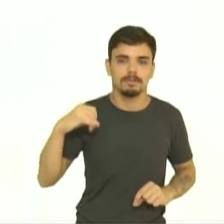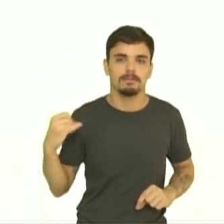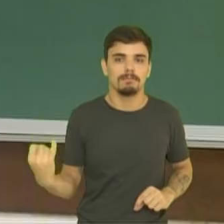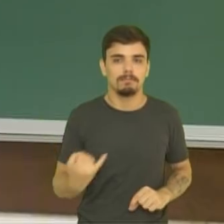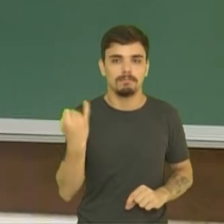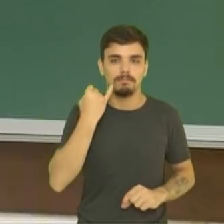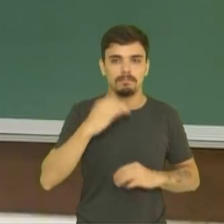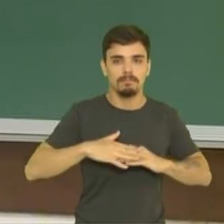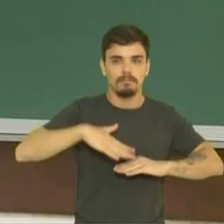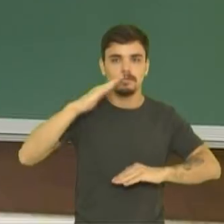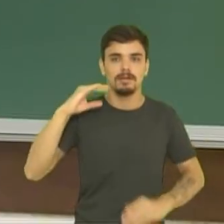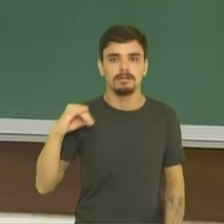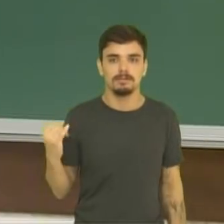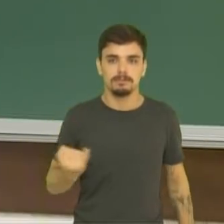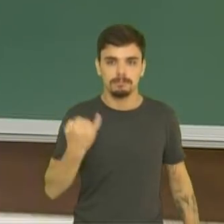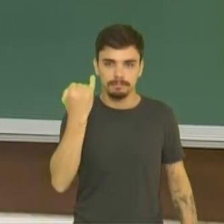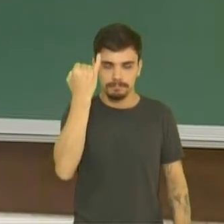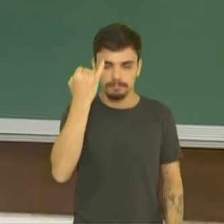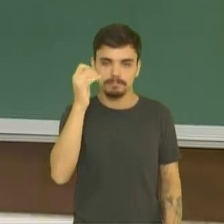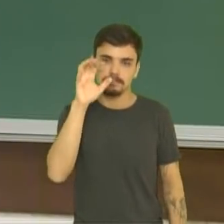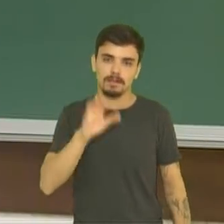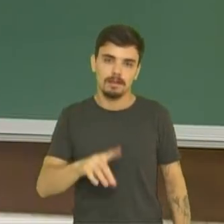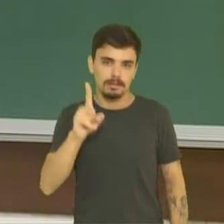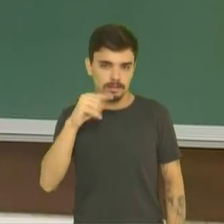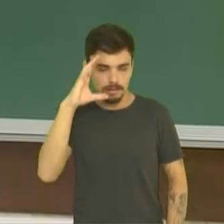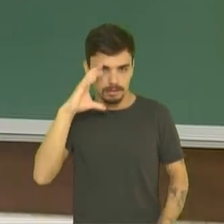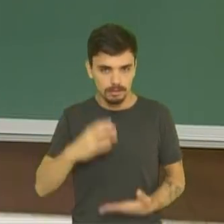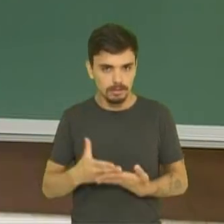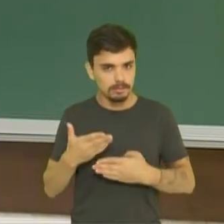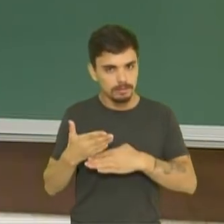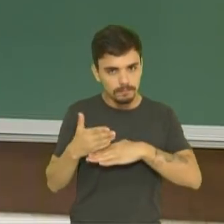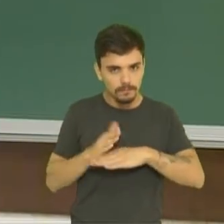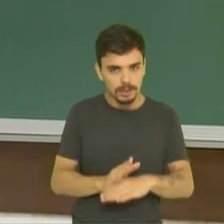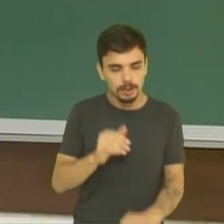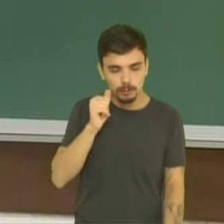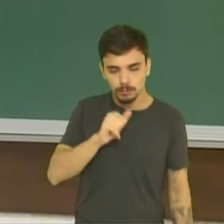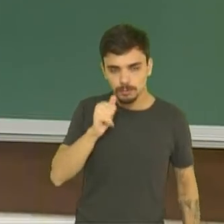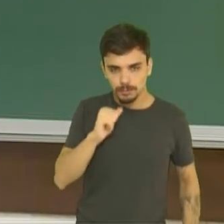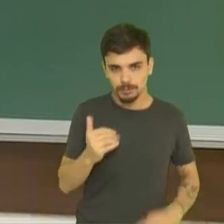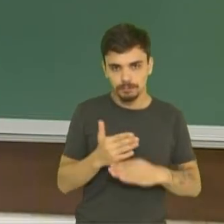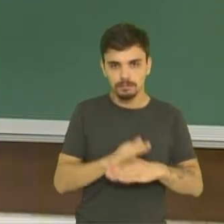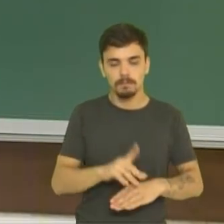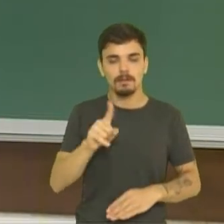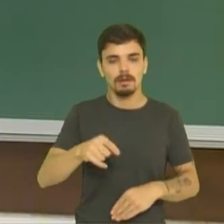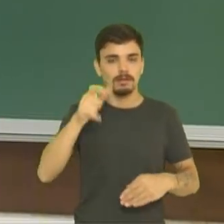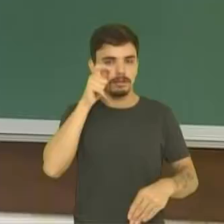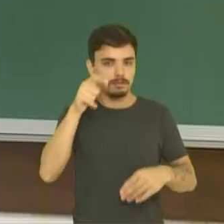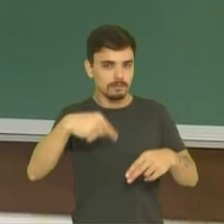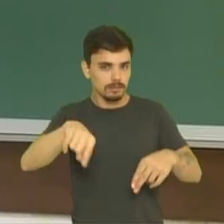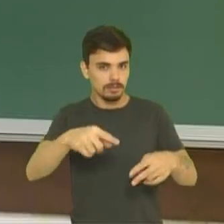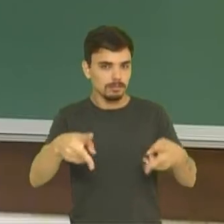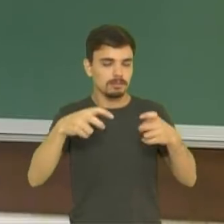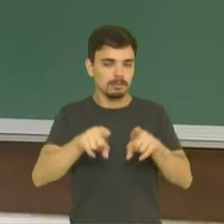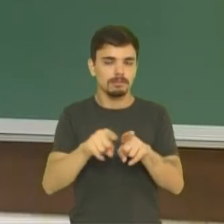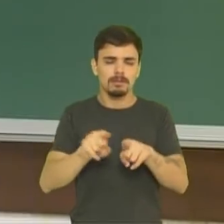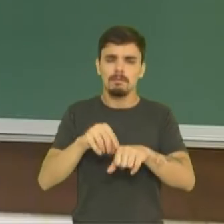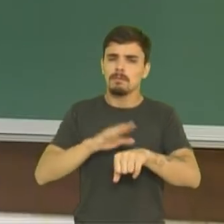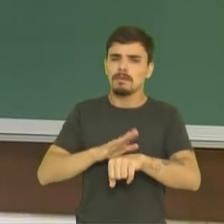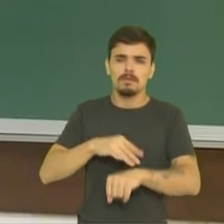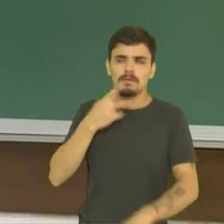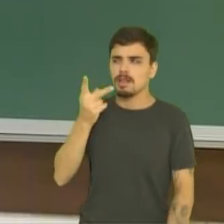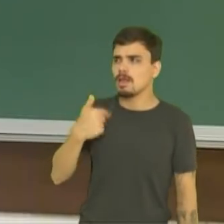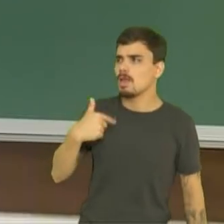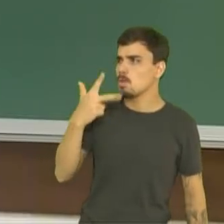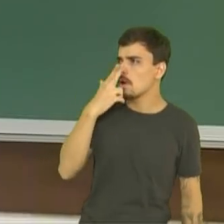prioridade. A educação precisa ser prioridade, essa é a tese que ela defende. Muito interessante você notar que em nenhum momento ela diz eu